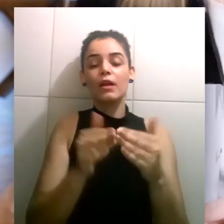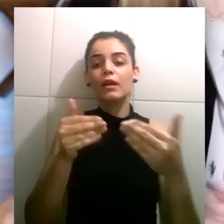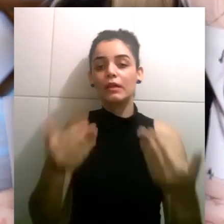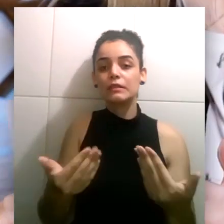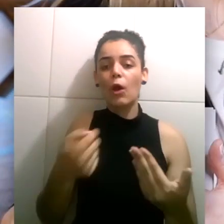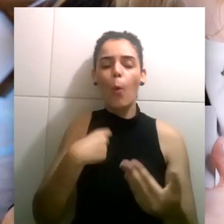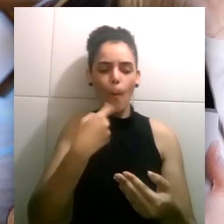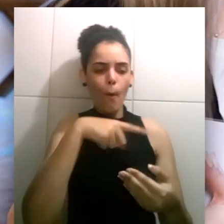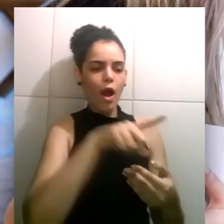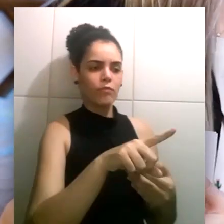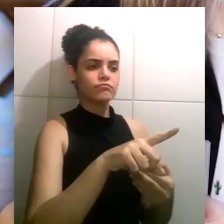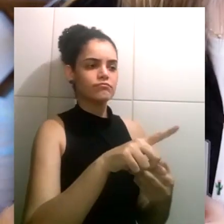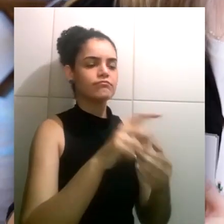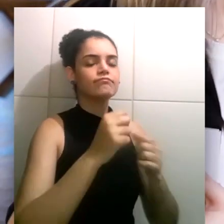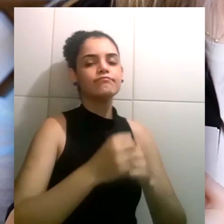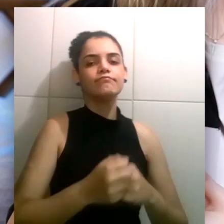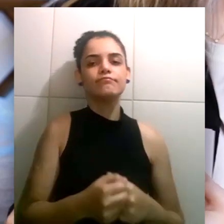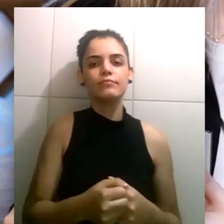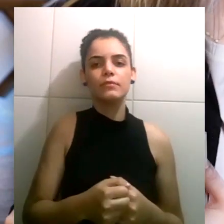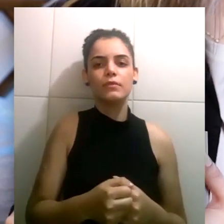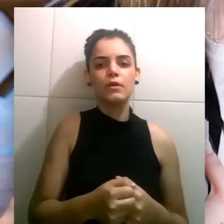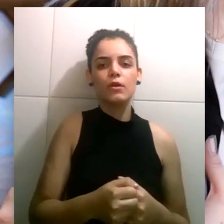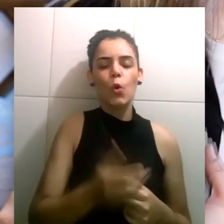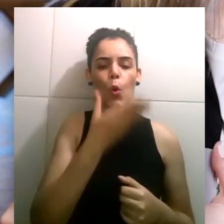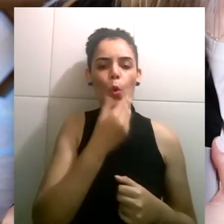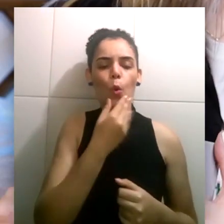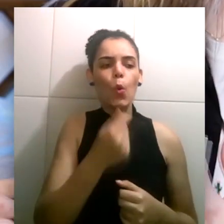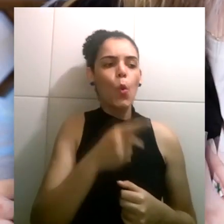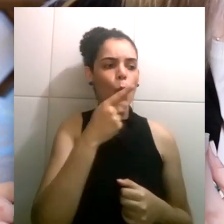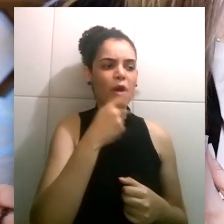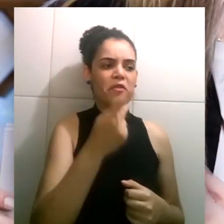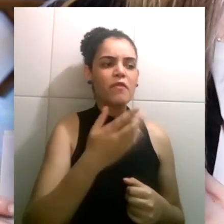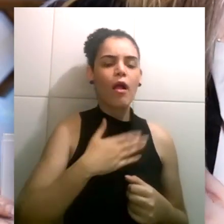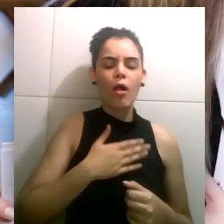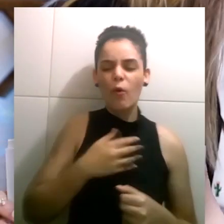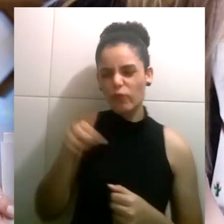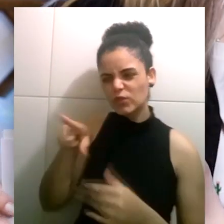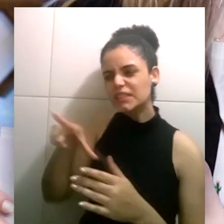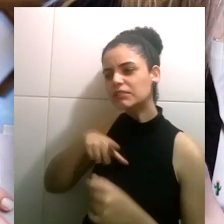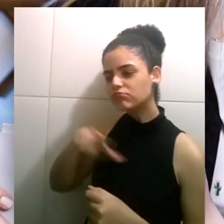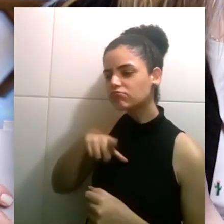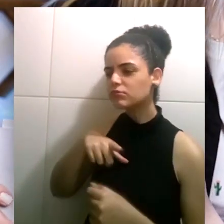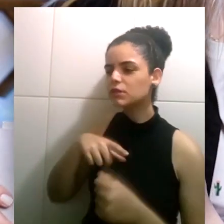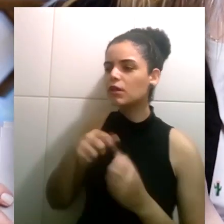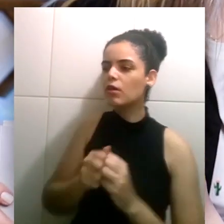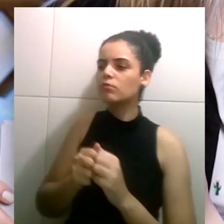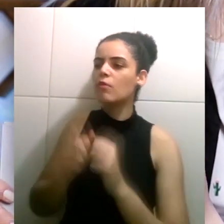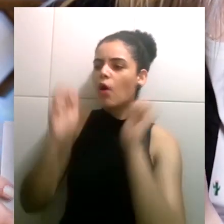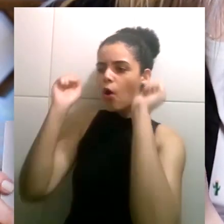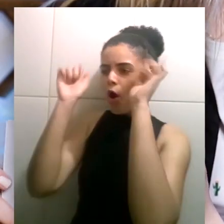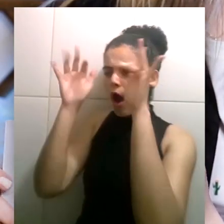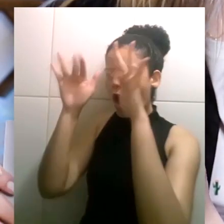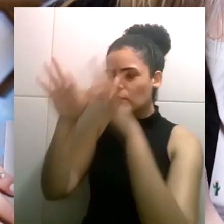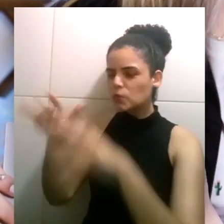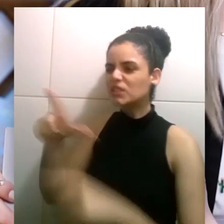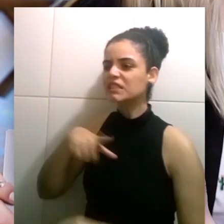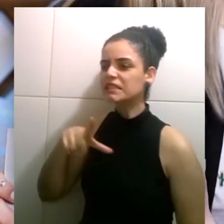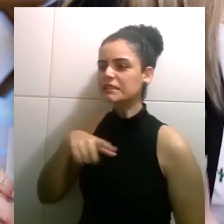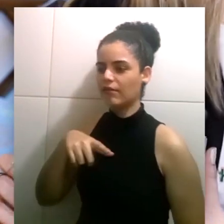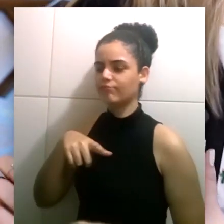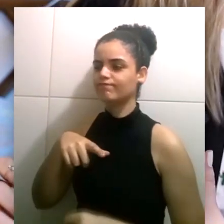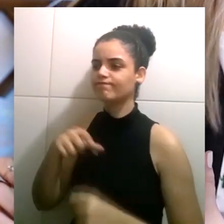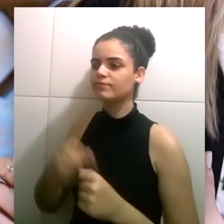né? Então, eu fui, e uma das vezes que eu fui, um dos profetas falou, você tem unção profética que vem da sua